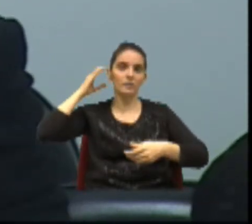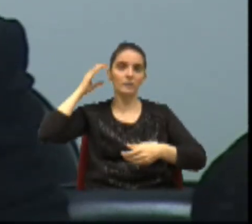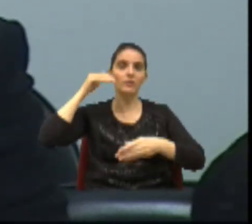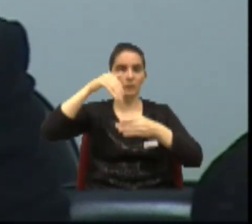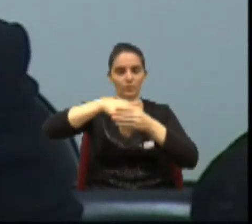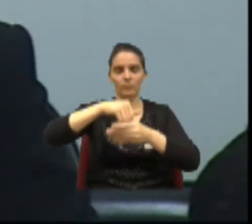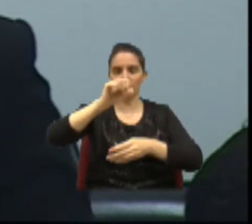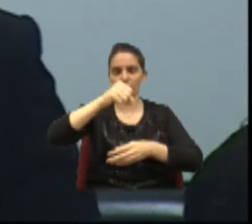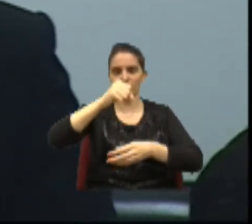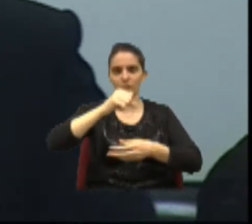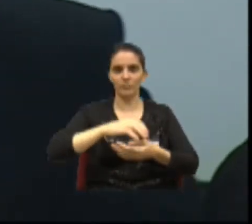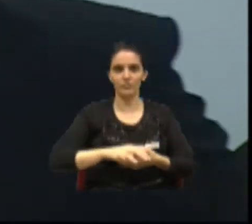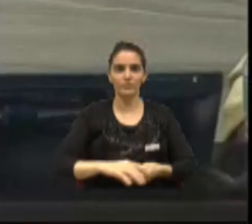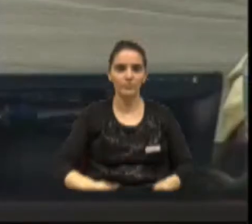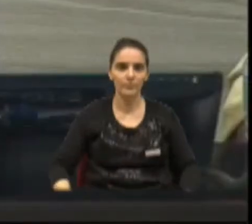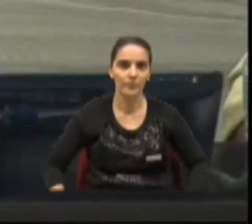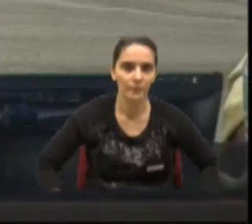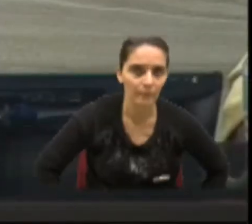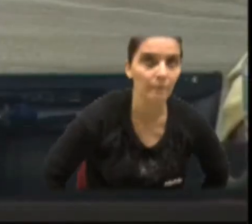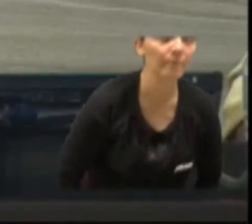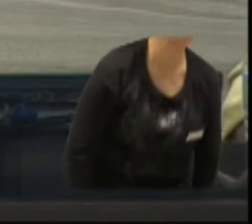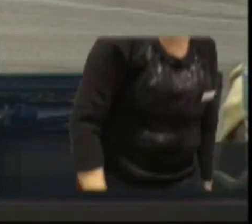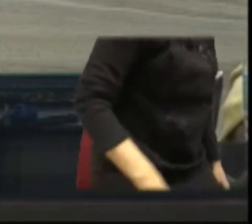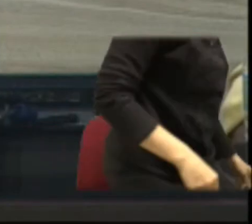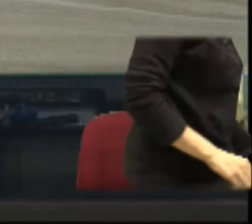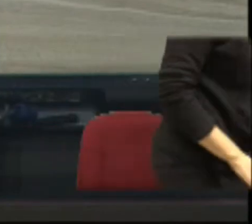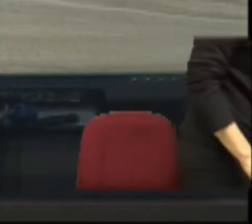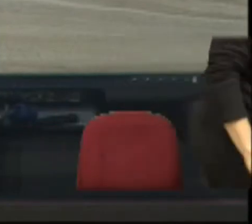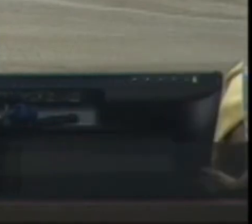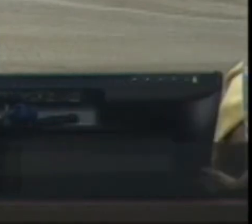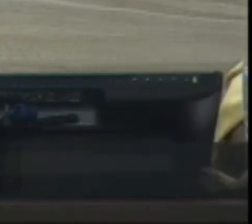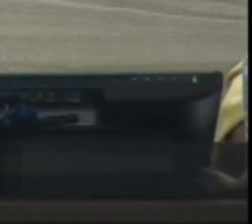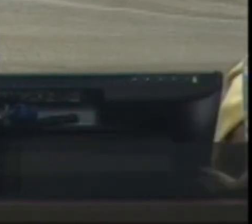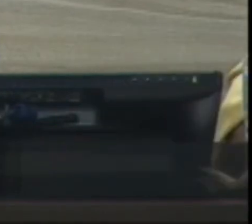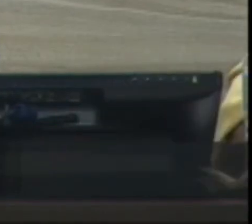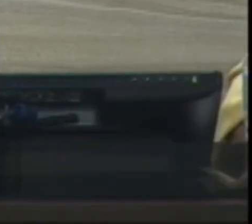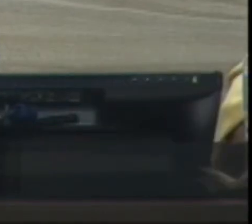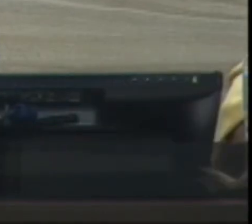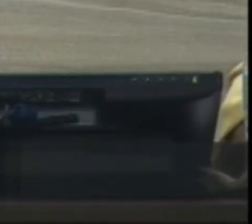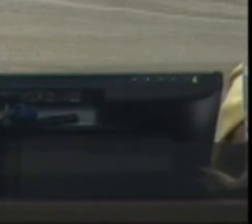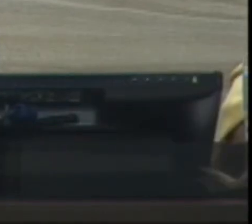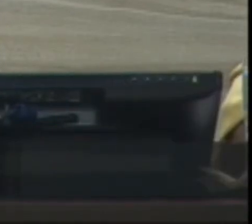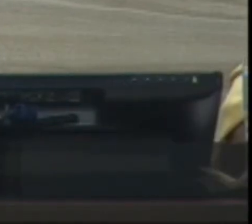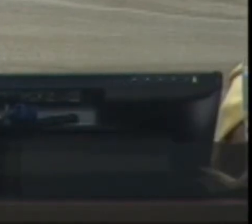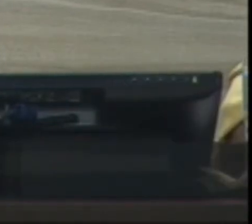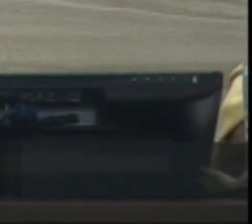será favorável. Continua a discussão. Eu quero discutir, senhor Com a presidente. palavra é o vereador Cleiton Silva.